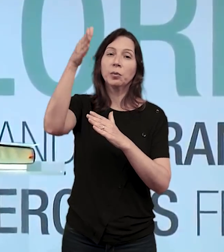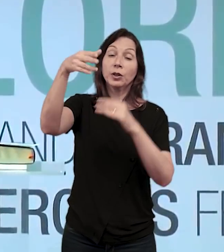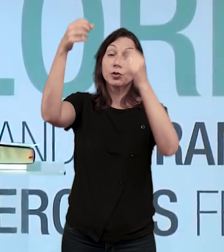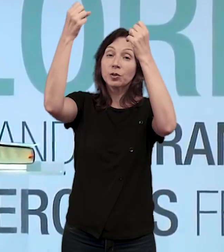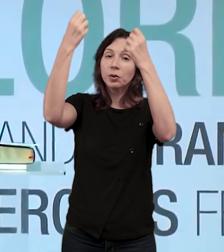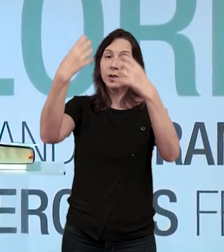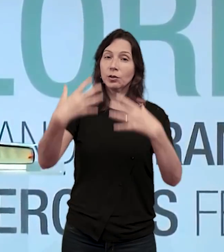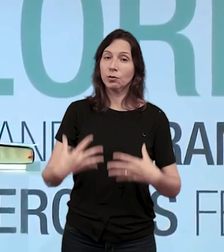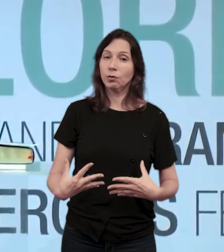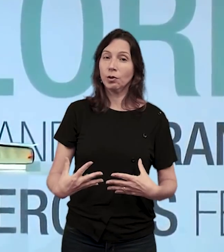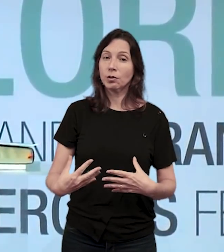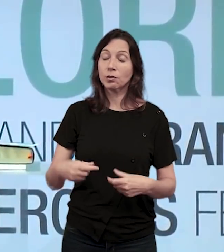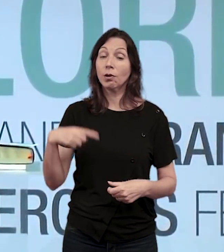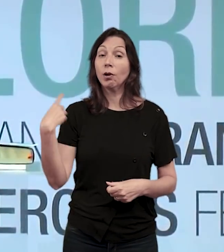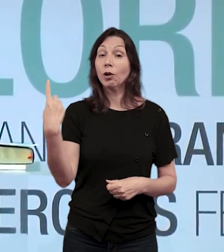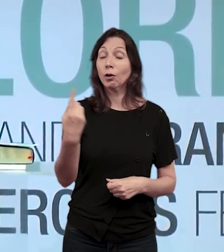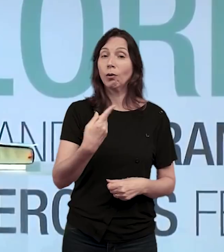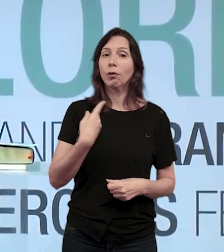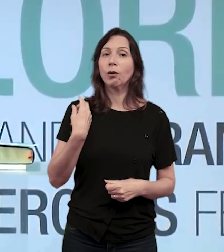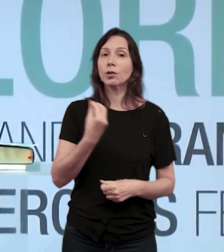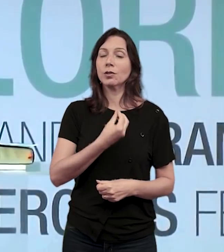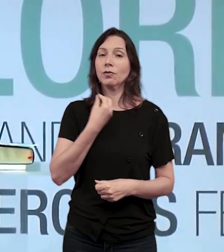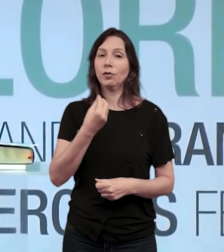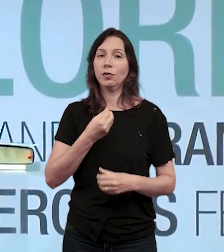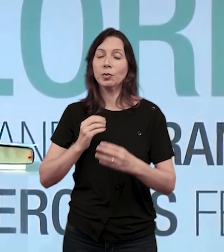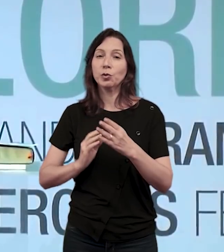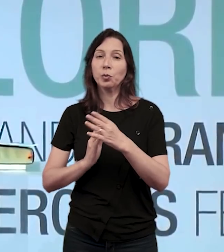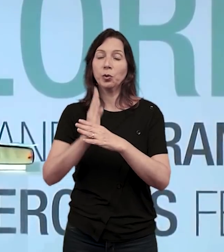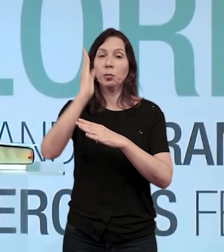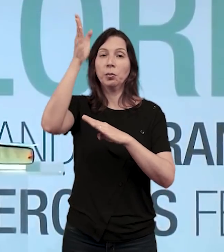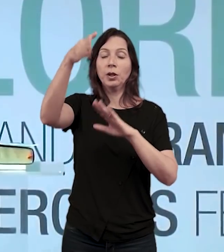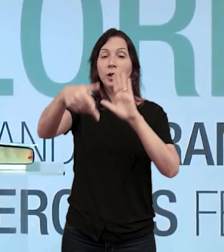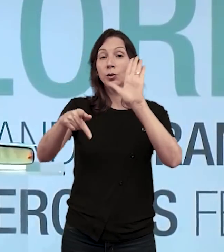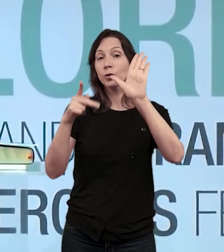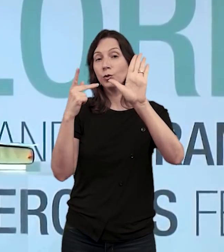promessas. A minha graça te basta.